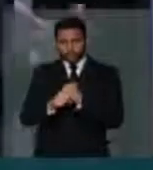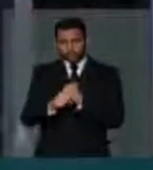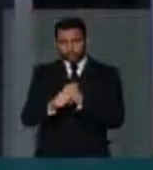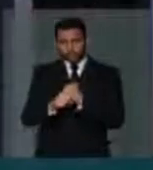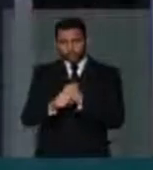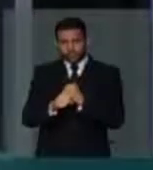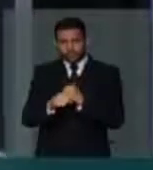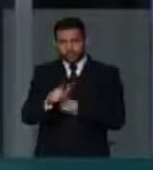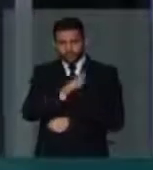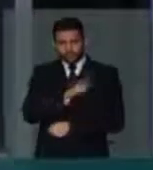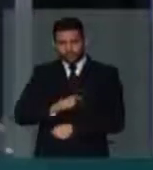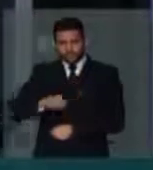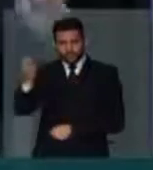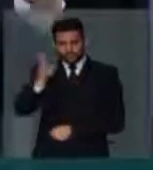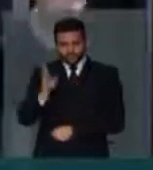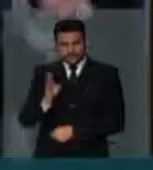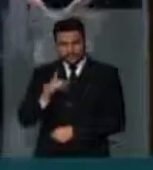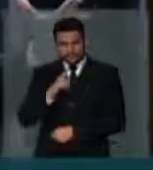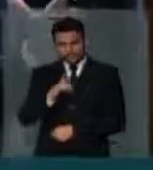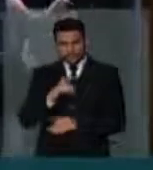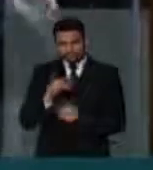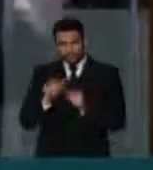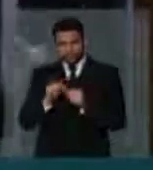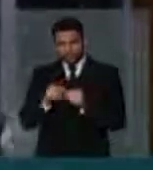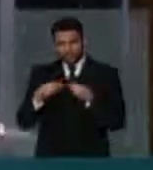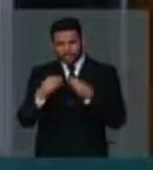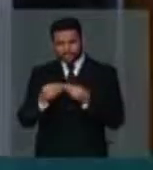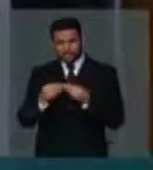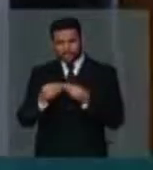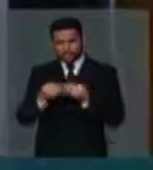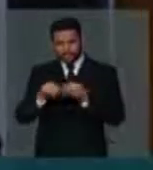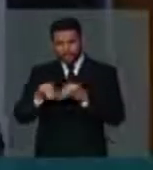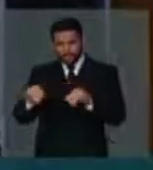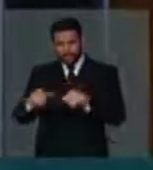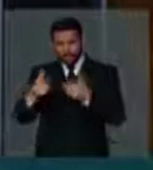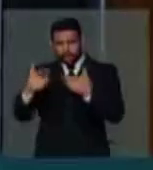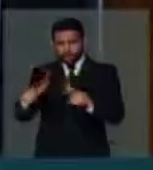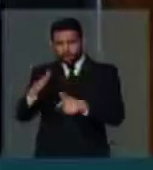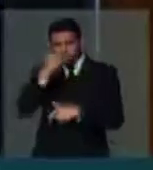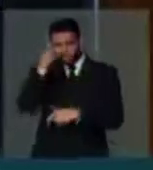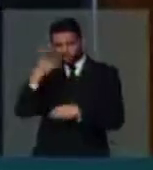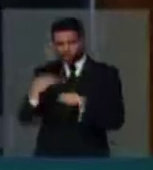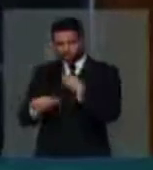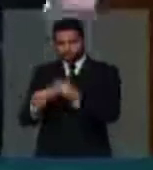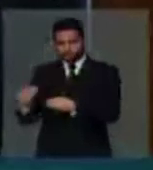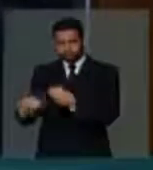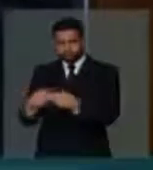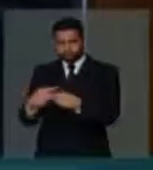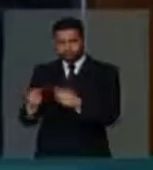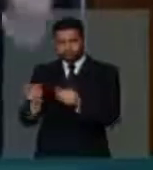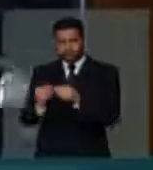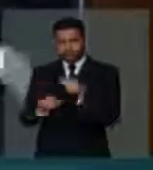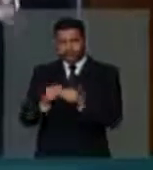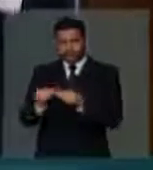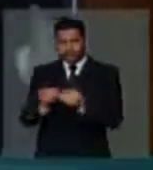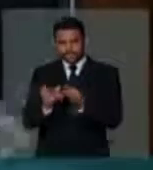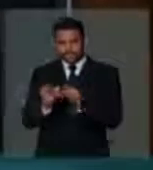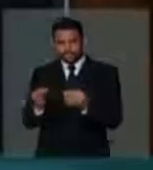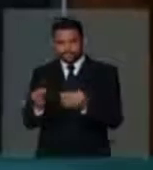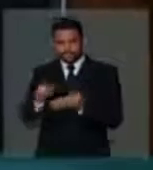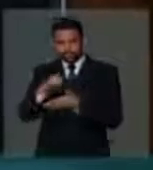Estado brasileiro havia destinado as suas terras a outros donos, de maneira